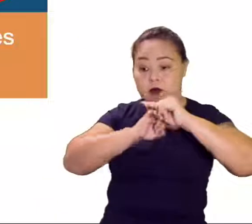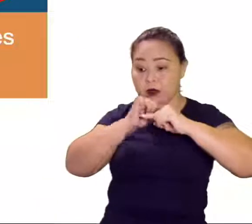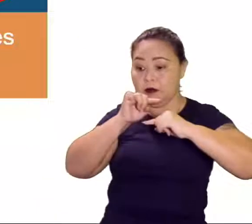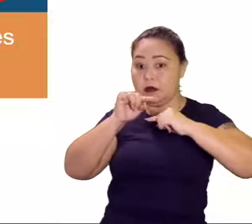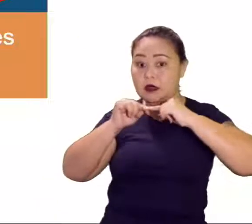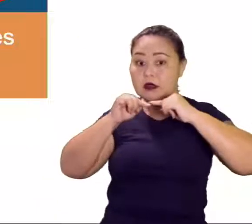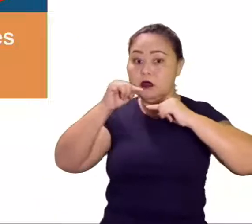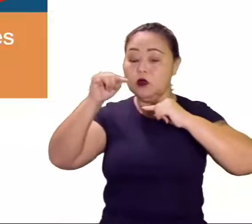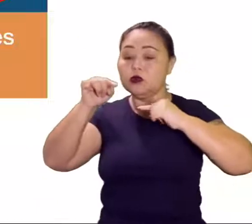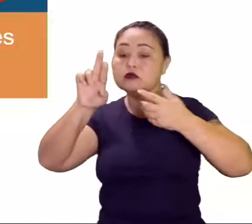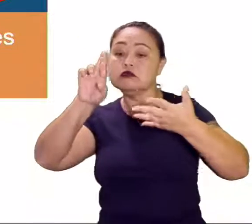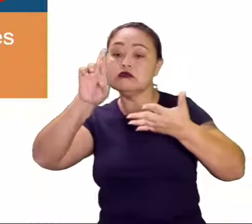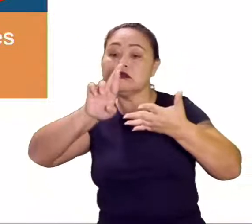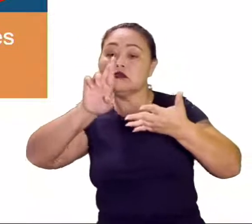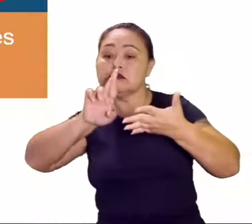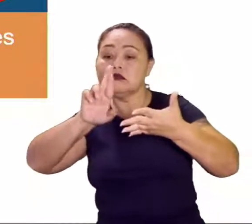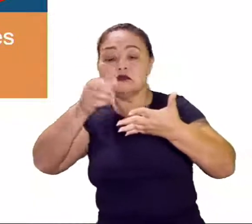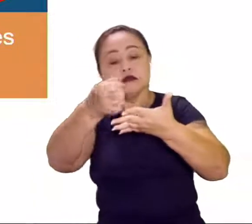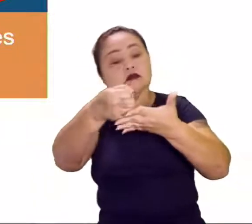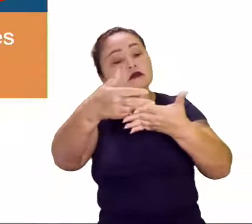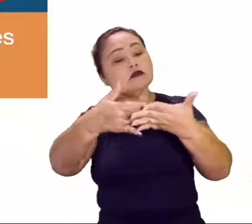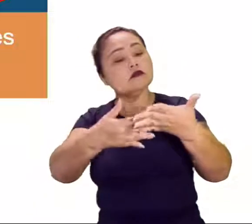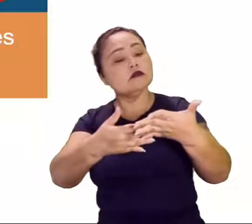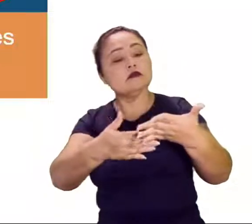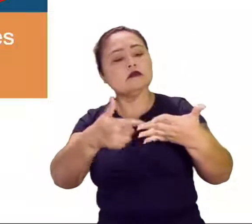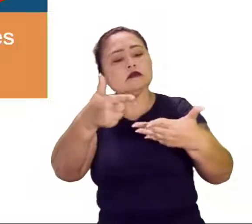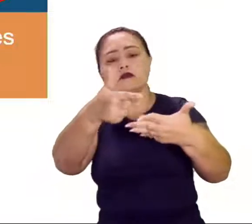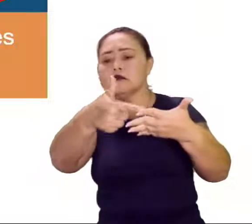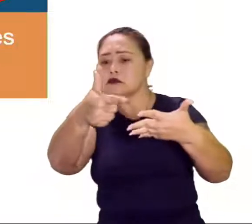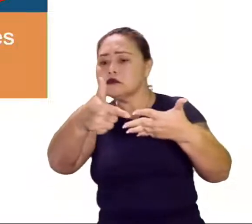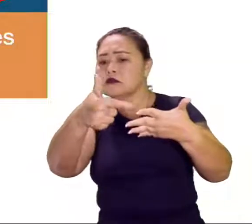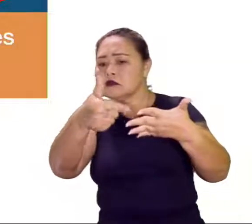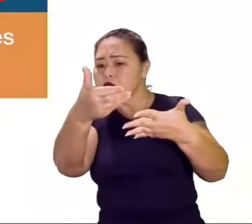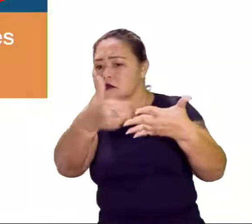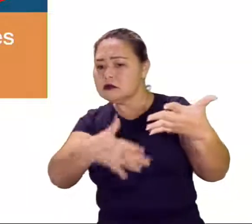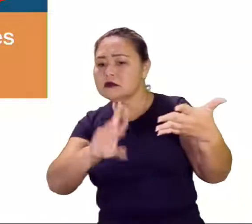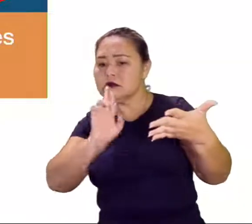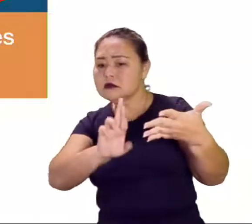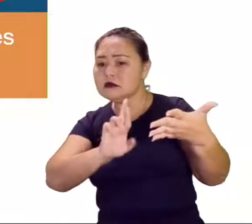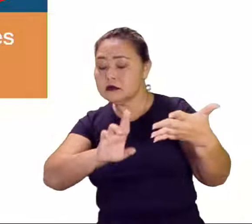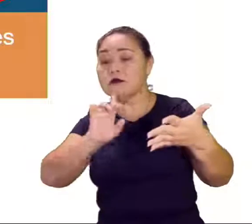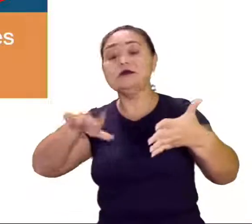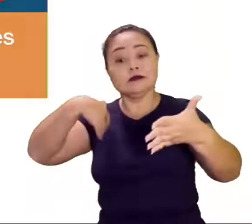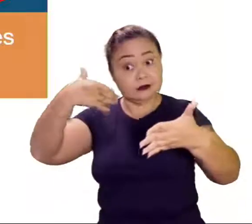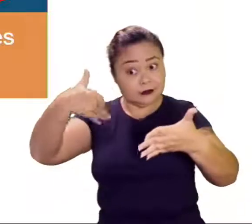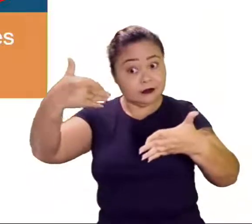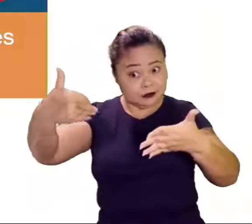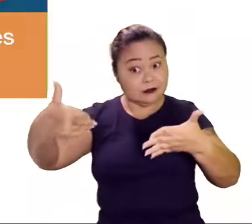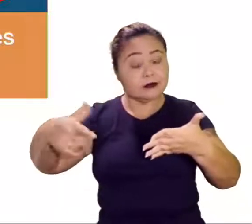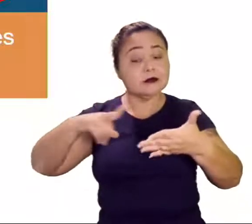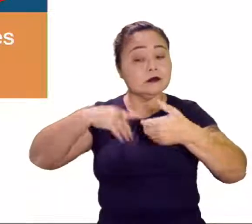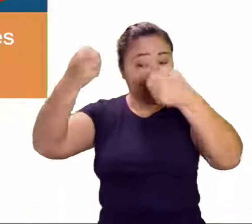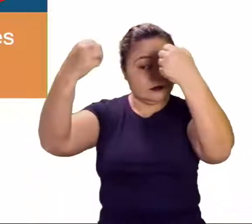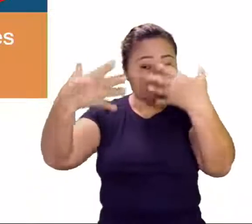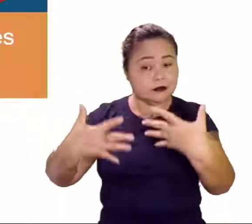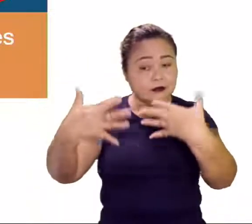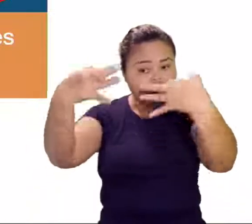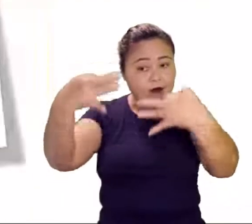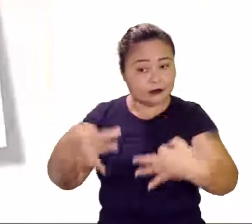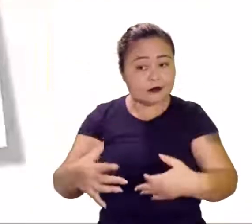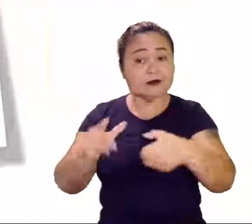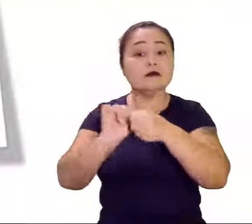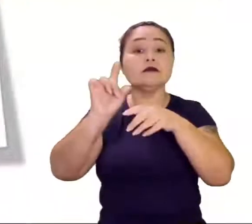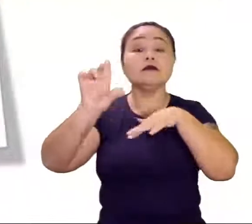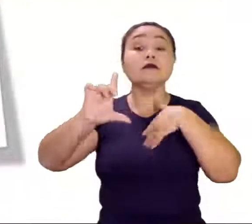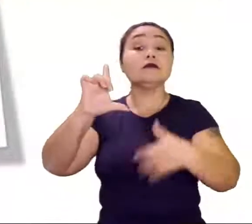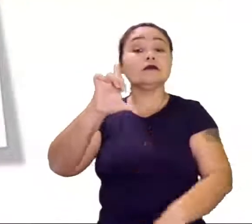progressões nas resoluções de problemas. Muito bem. A gente vai chegar lá também, né? Certinho? E hoje